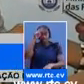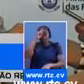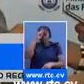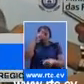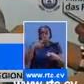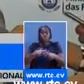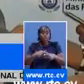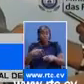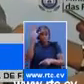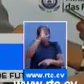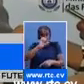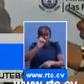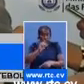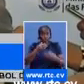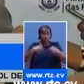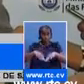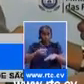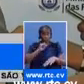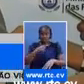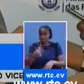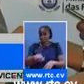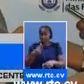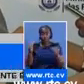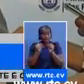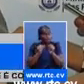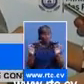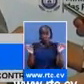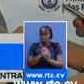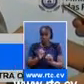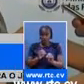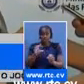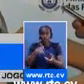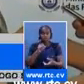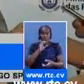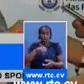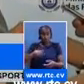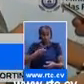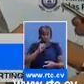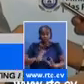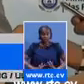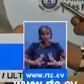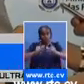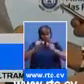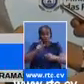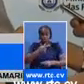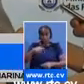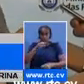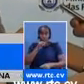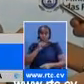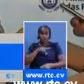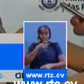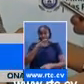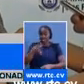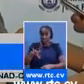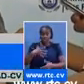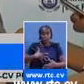do Estado, mas não podemos ter medo. Cabo Verde, para avançar, nós temos que deixar o espírito